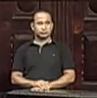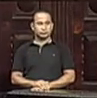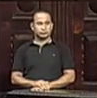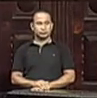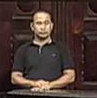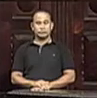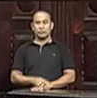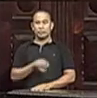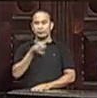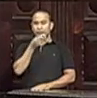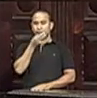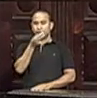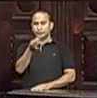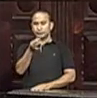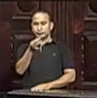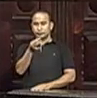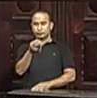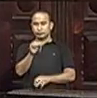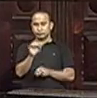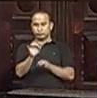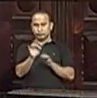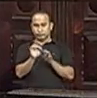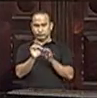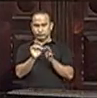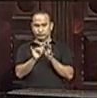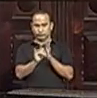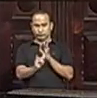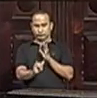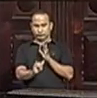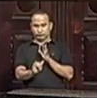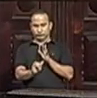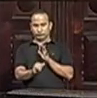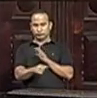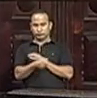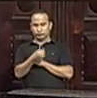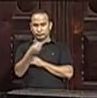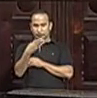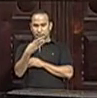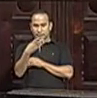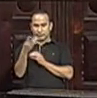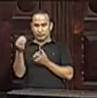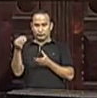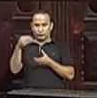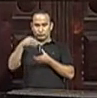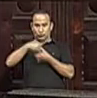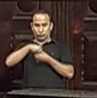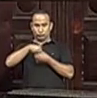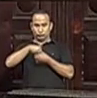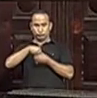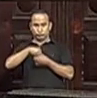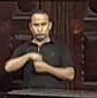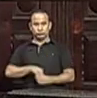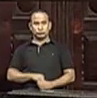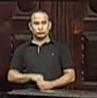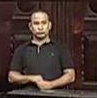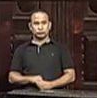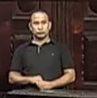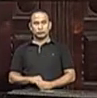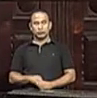considerou o projeto inconstitucional por 13 votos a favor